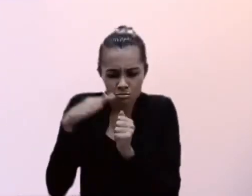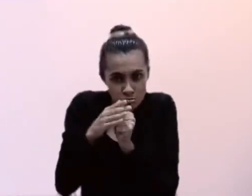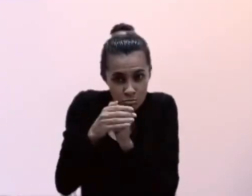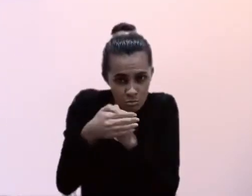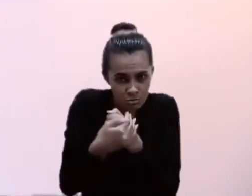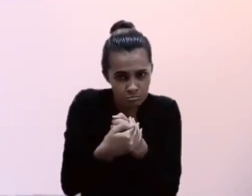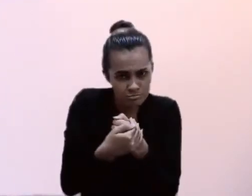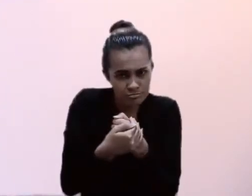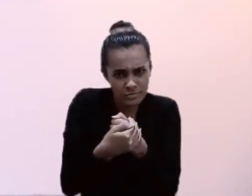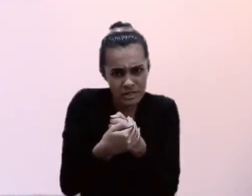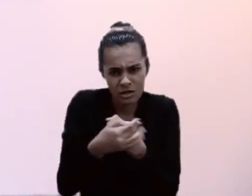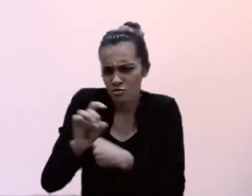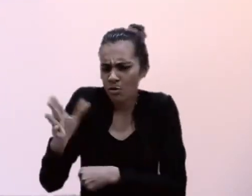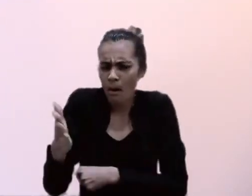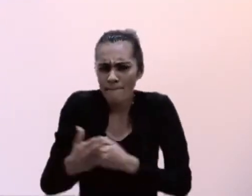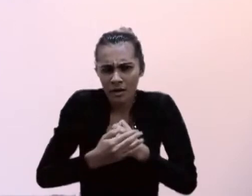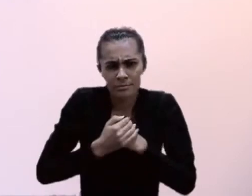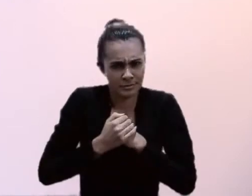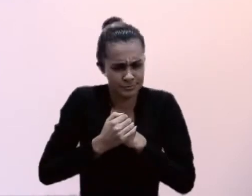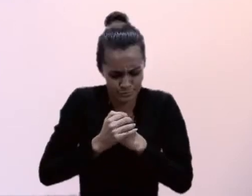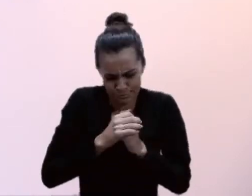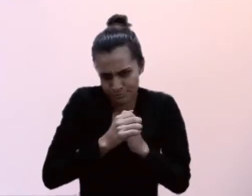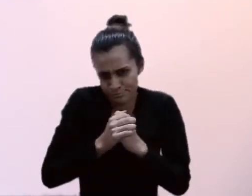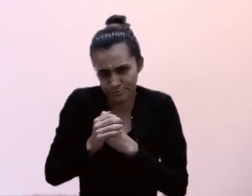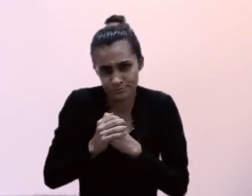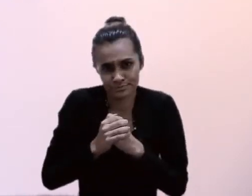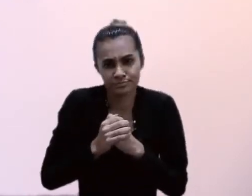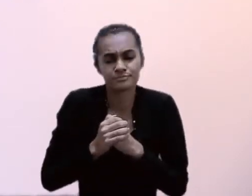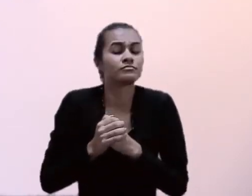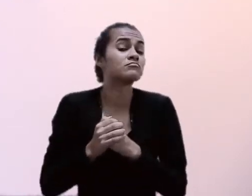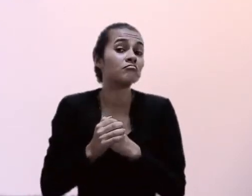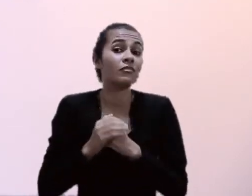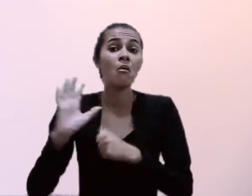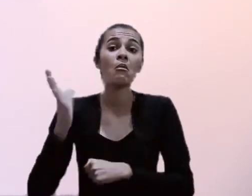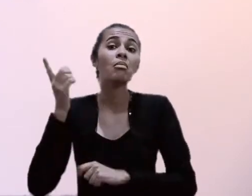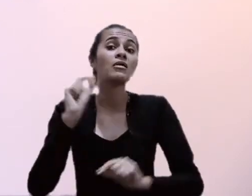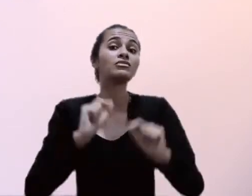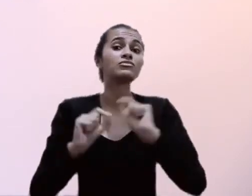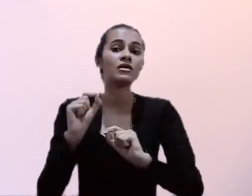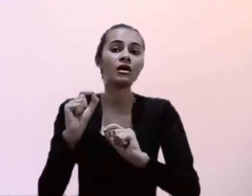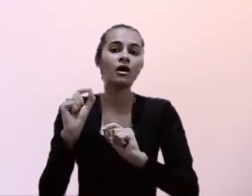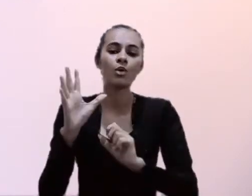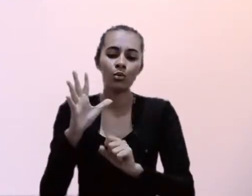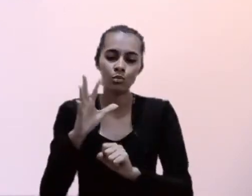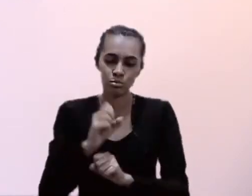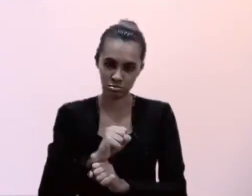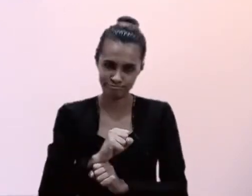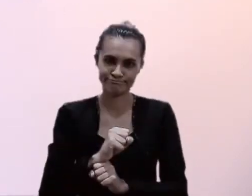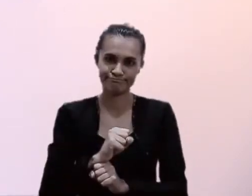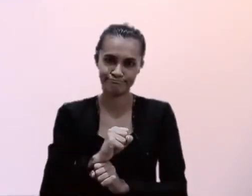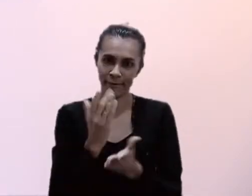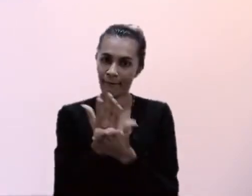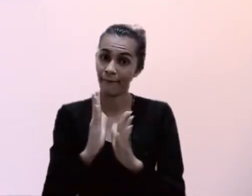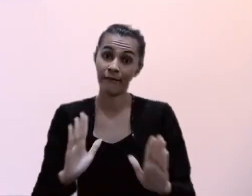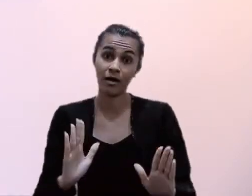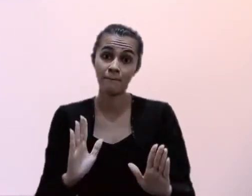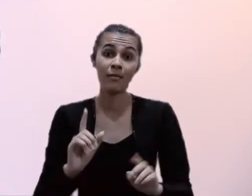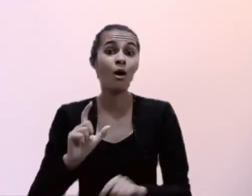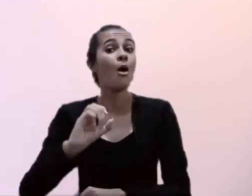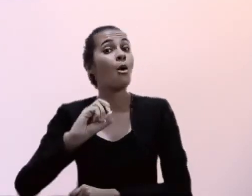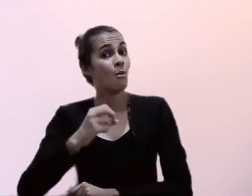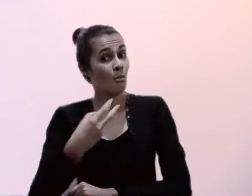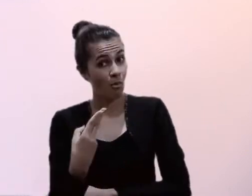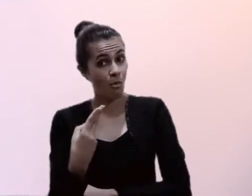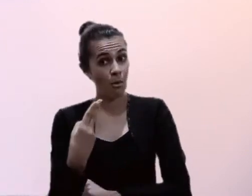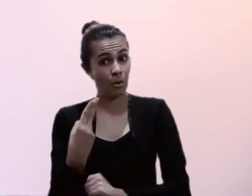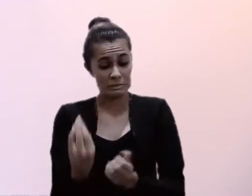só para mim. Eu coloco dentro das minhas mãos. O que vai acontecer? A luz vai se apagar. Ou pode queimar a minha mão. Agora,